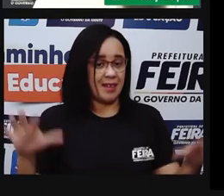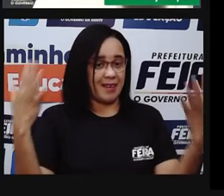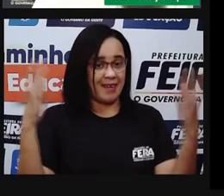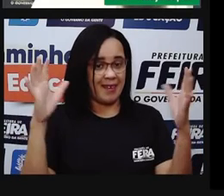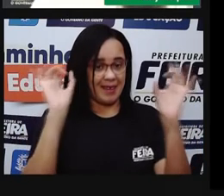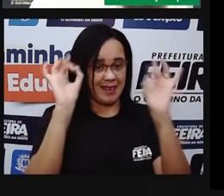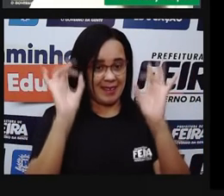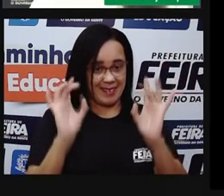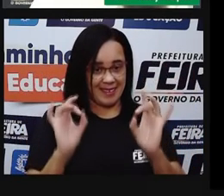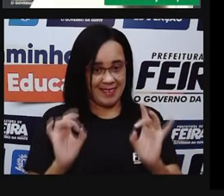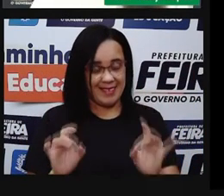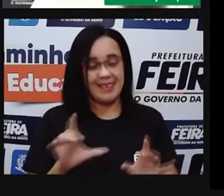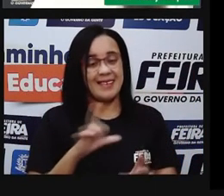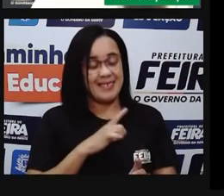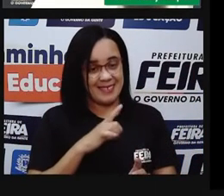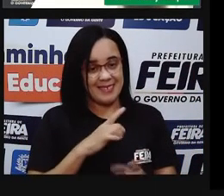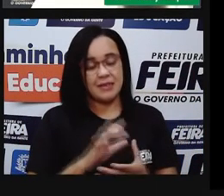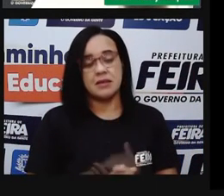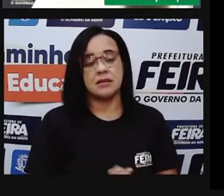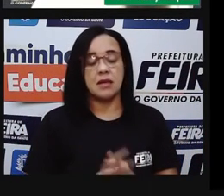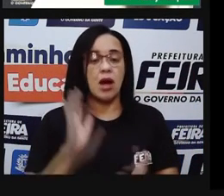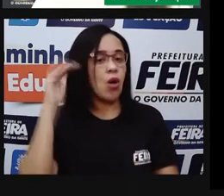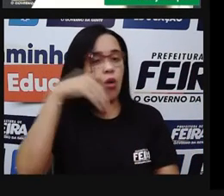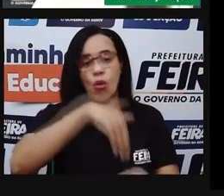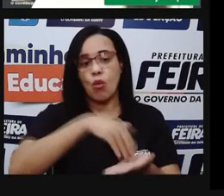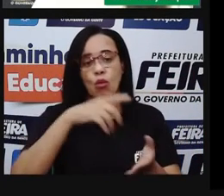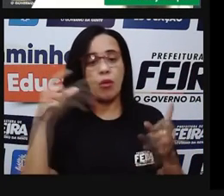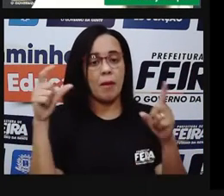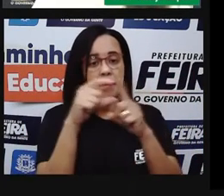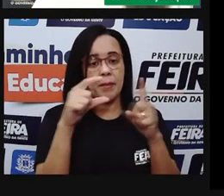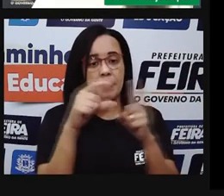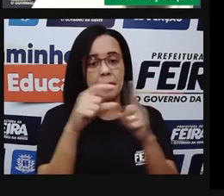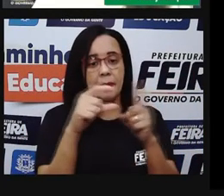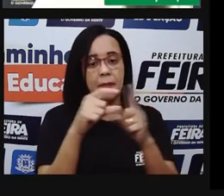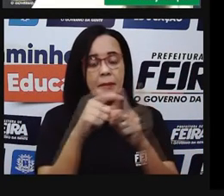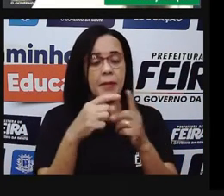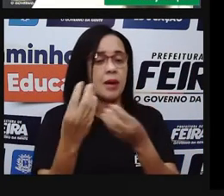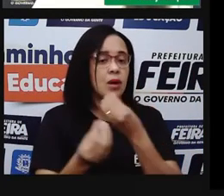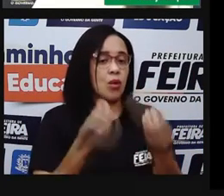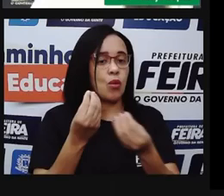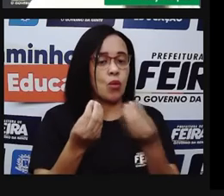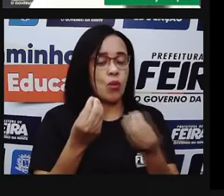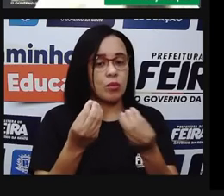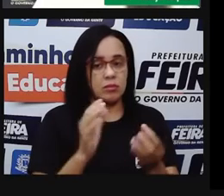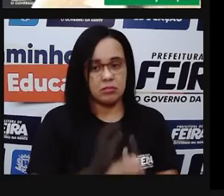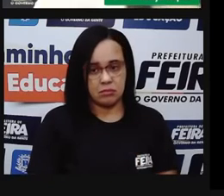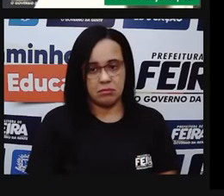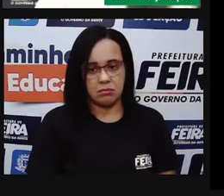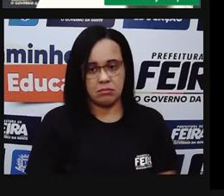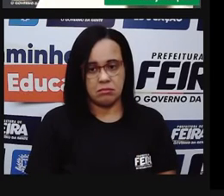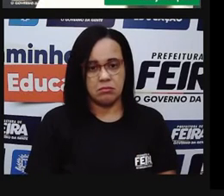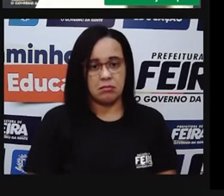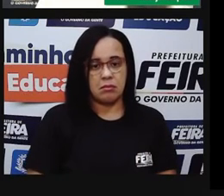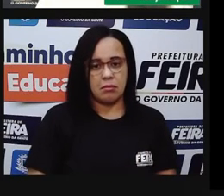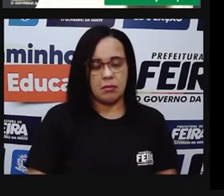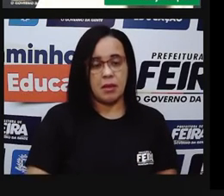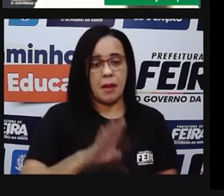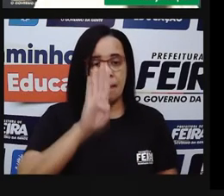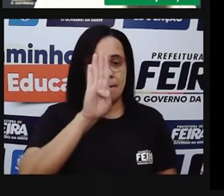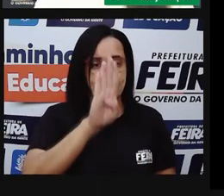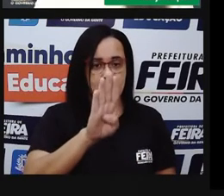Sucesso. E a última palavra que vocês vão ler comigo é BRI. Como é que a gente fala